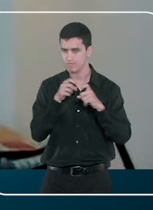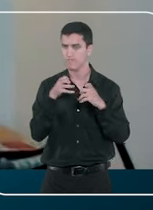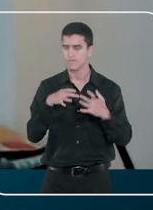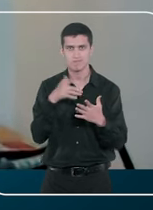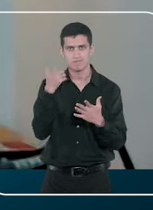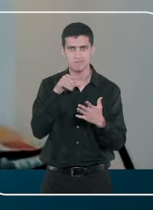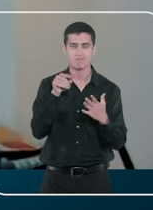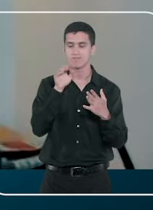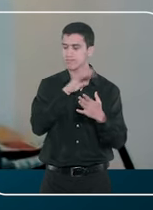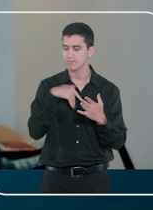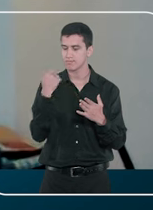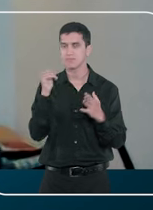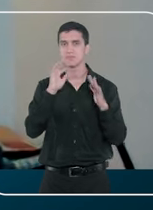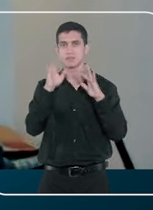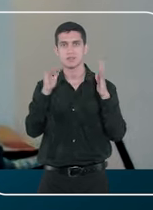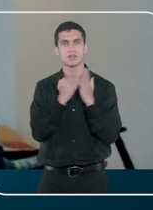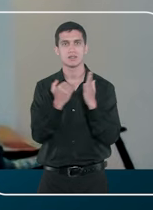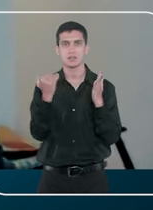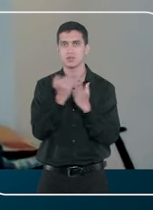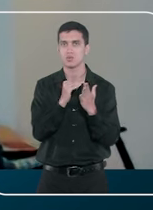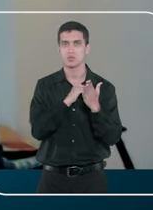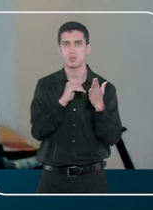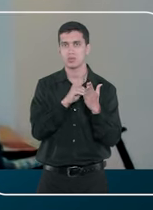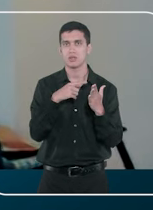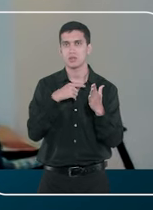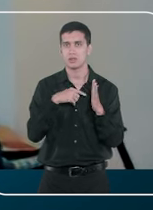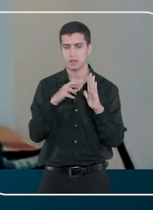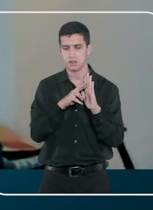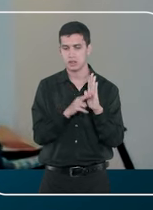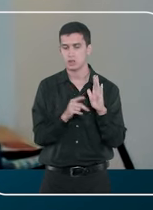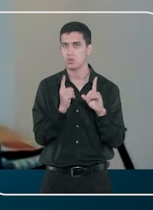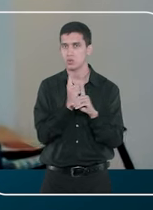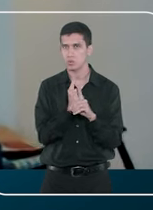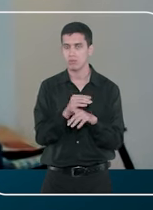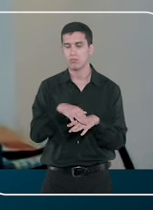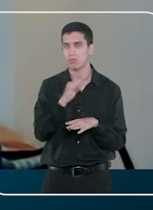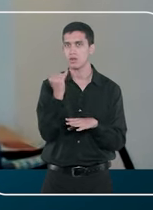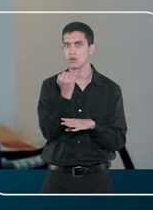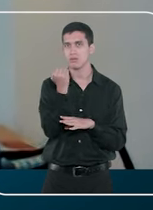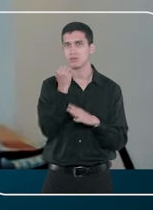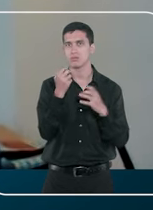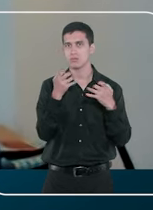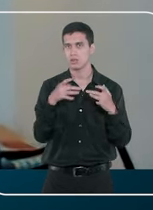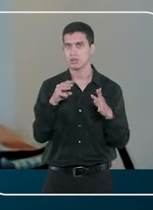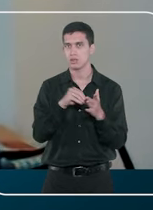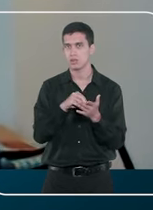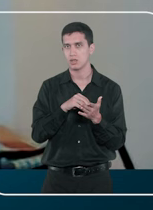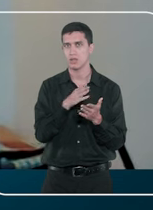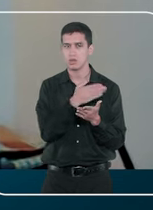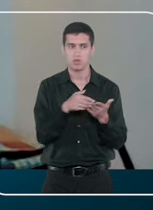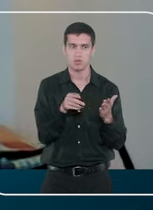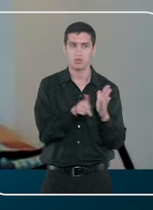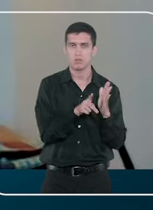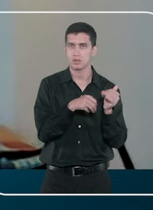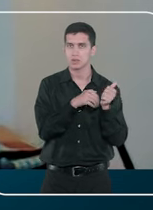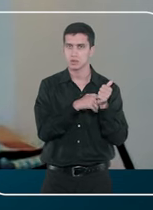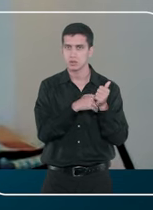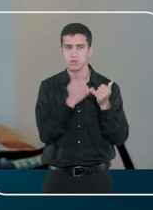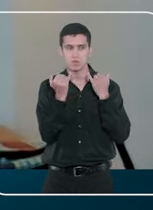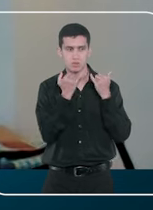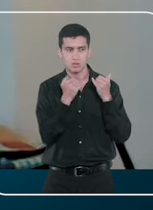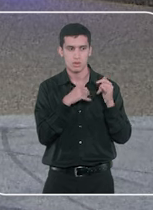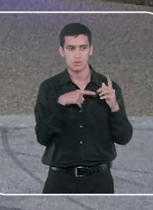nós compreendamos de uma vez por todas o que, que seja esse regime mais gravoso imposto nos casos de sigilo de investigações envolvendo